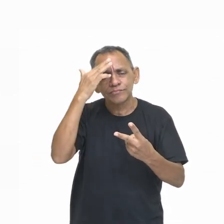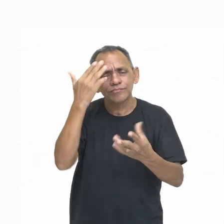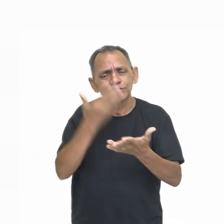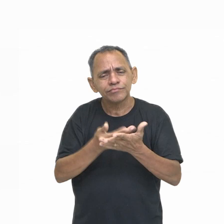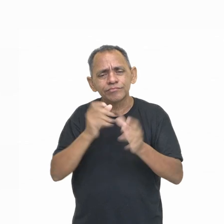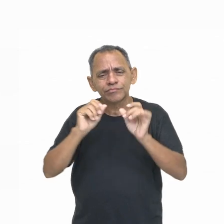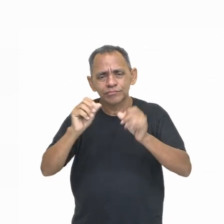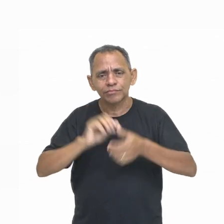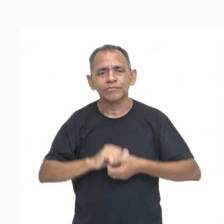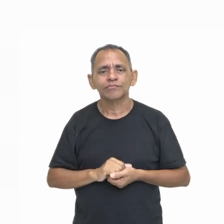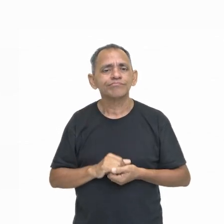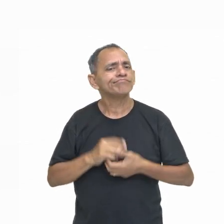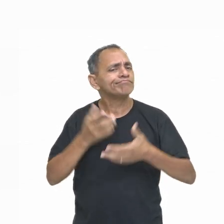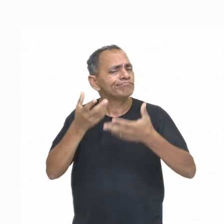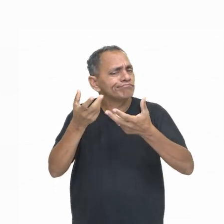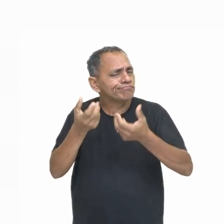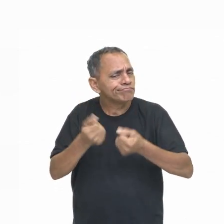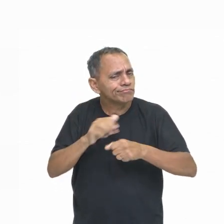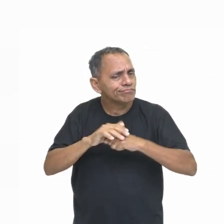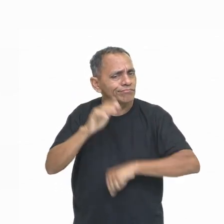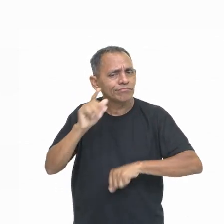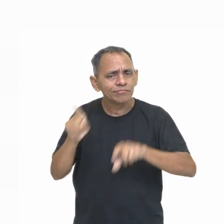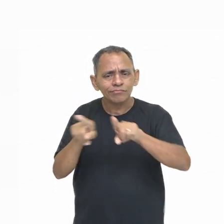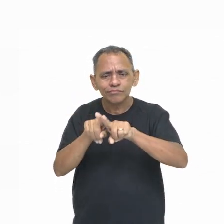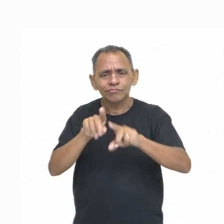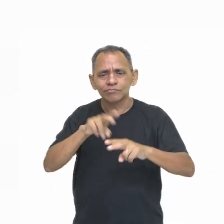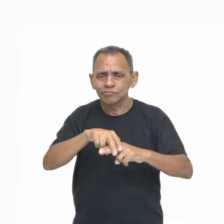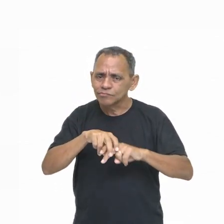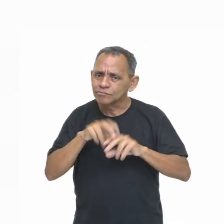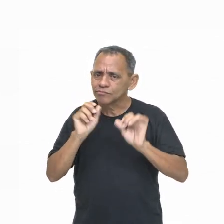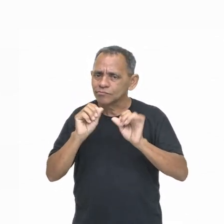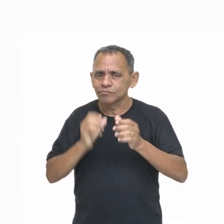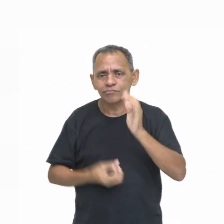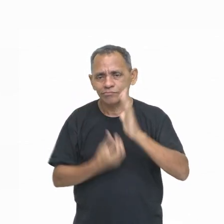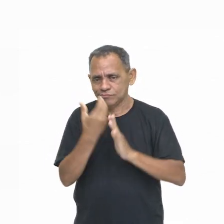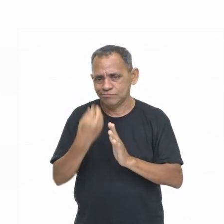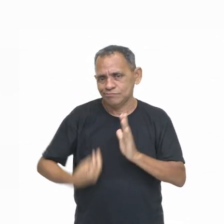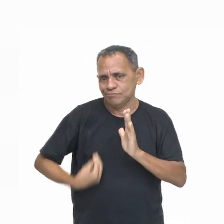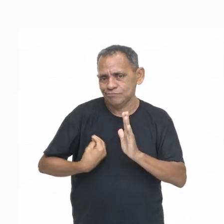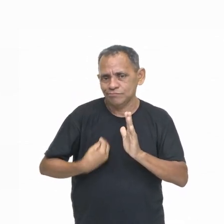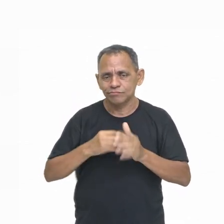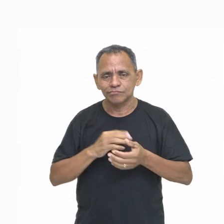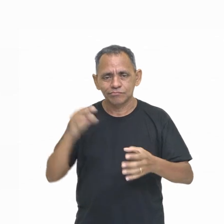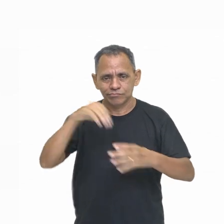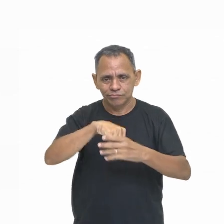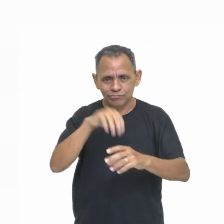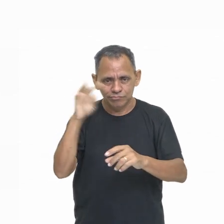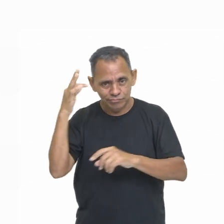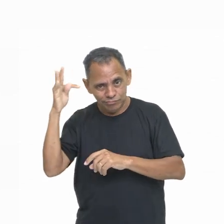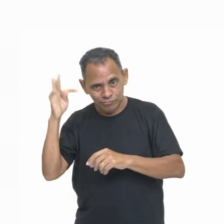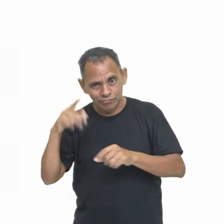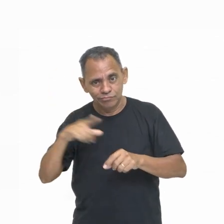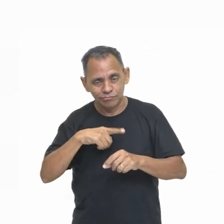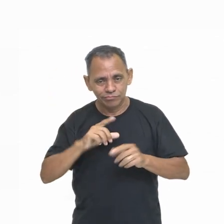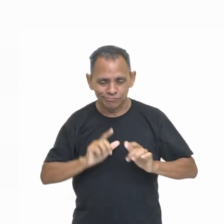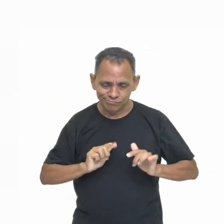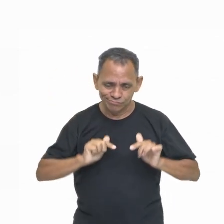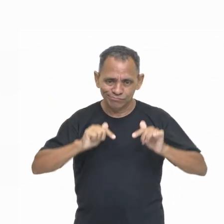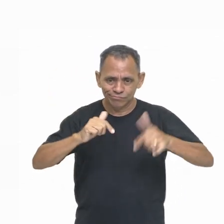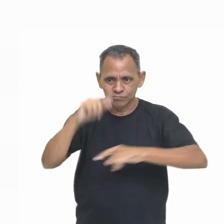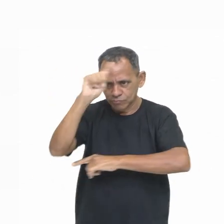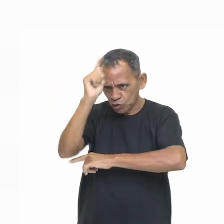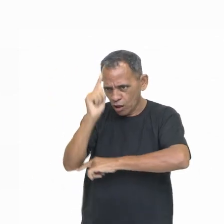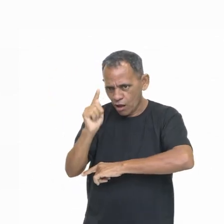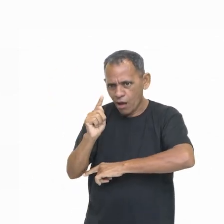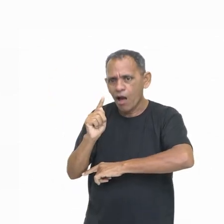teoria mais aceita sobre a origem da vida. Dentro dessa teoria, teria tido a ação de raios